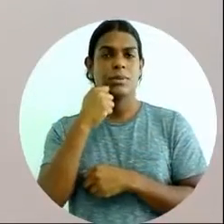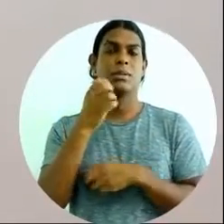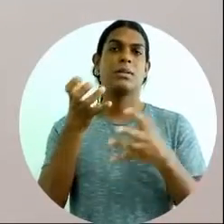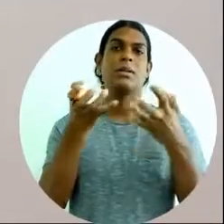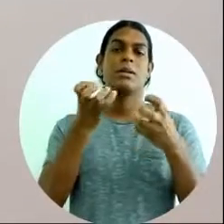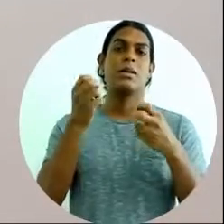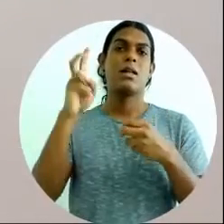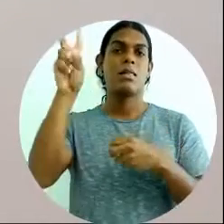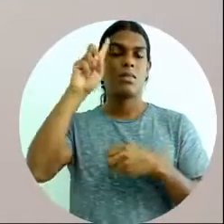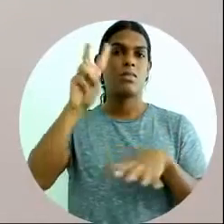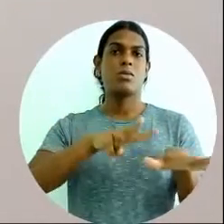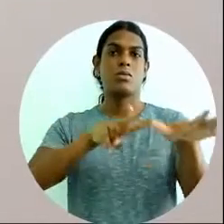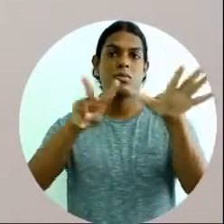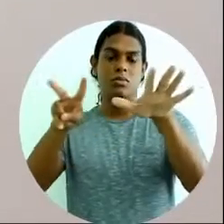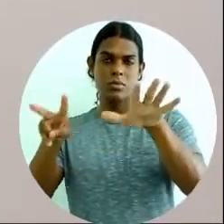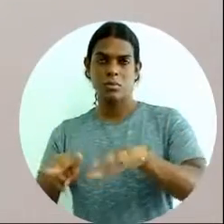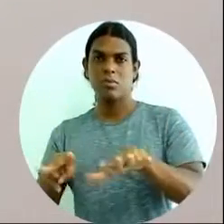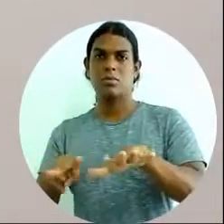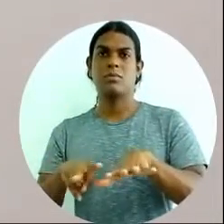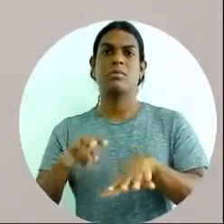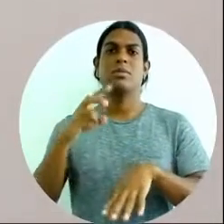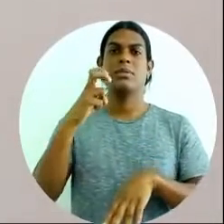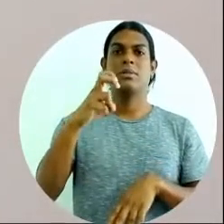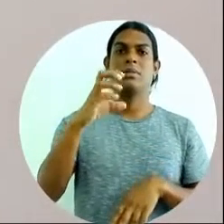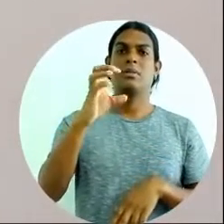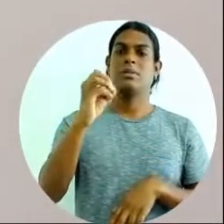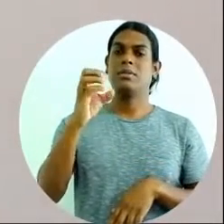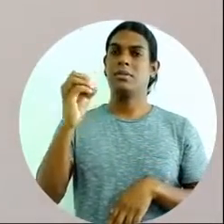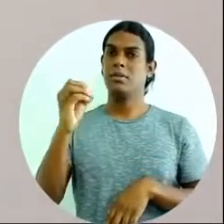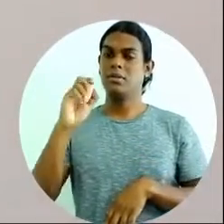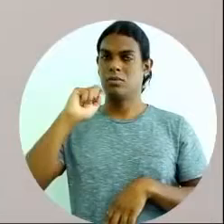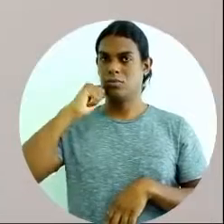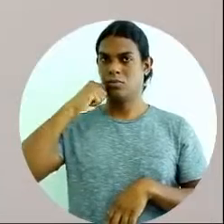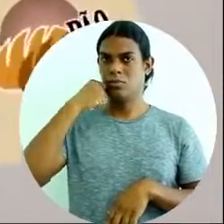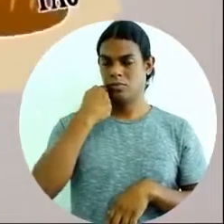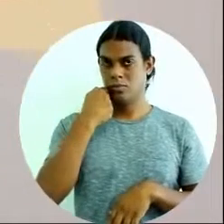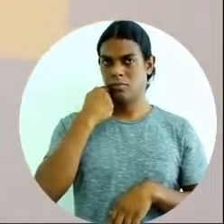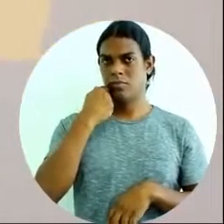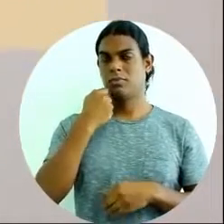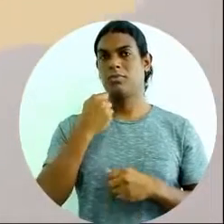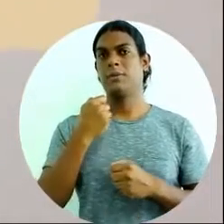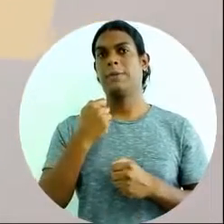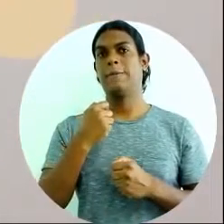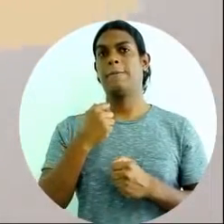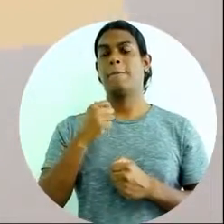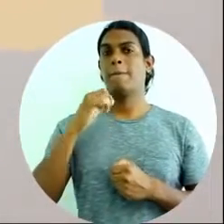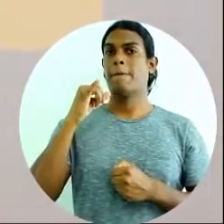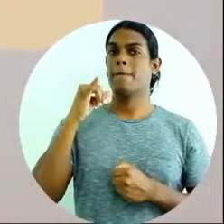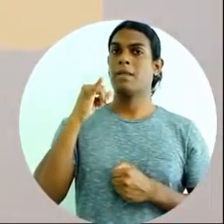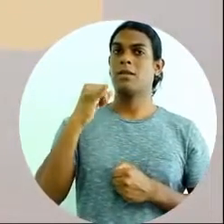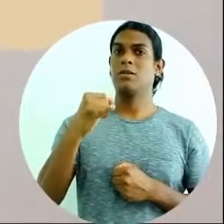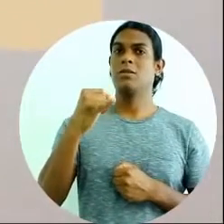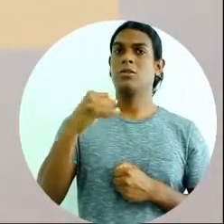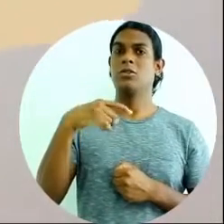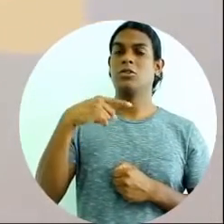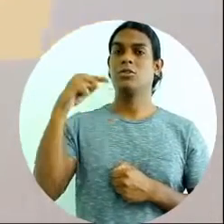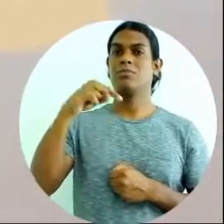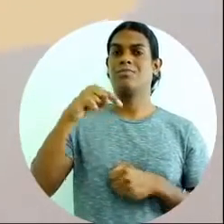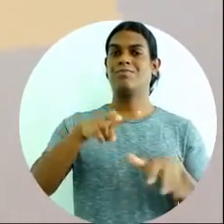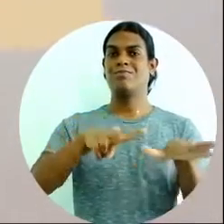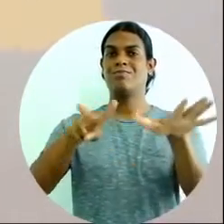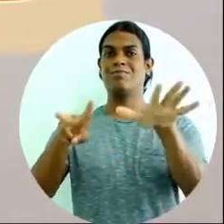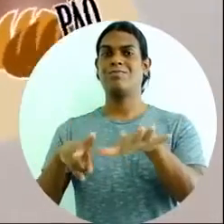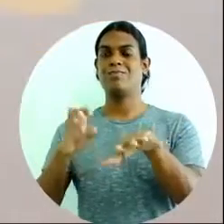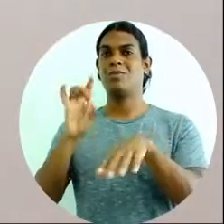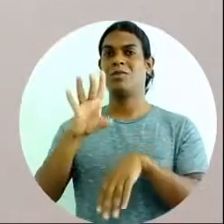em determinada semana, produzir 500 quilos de pão, e se no